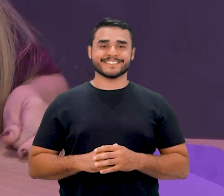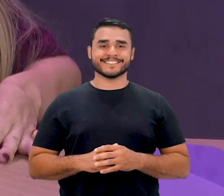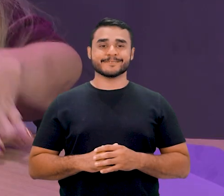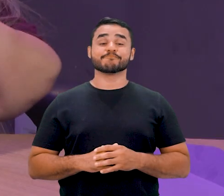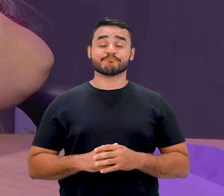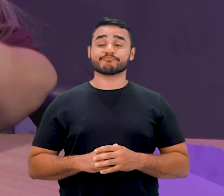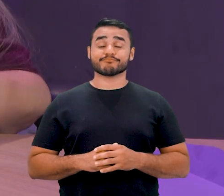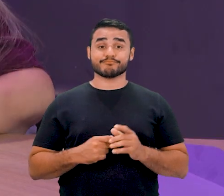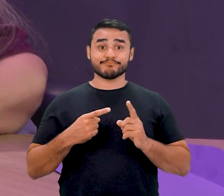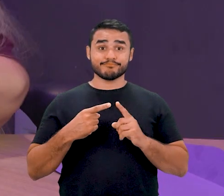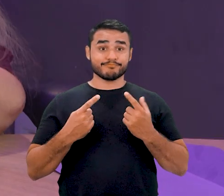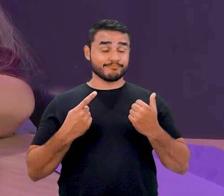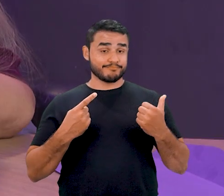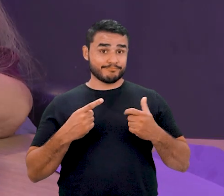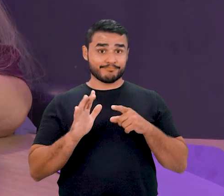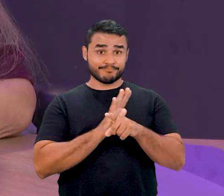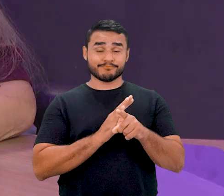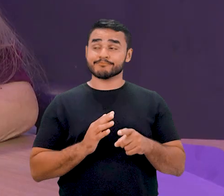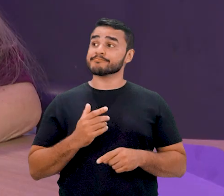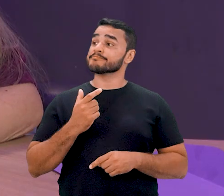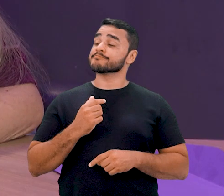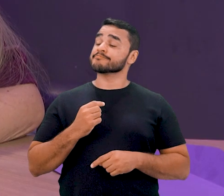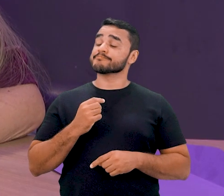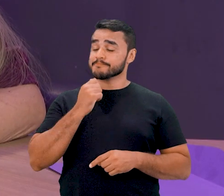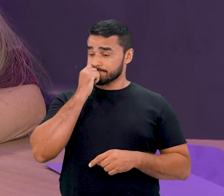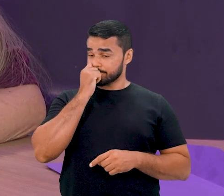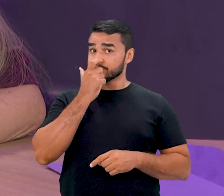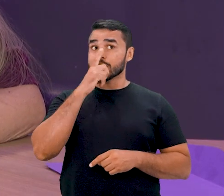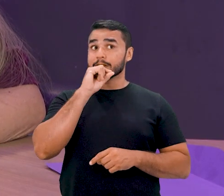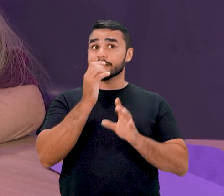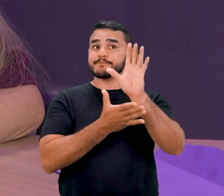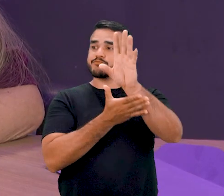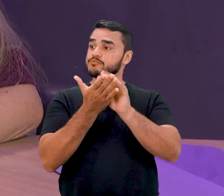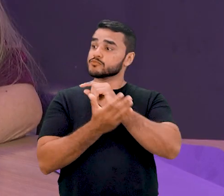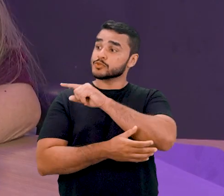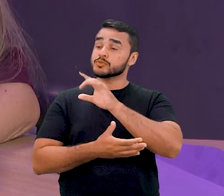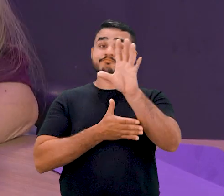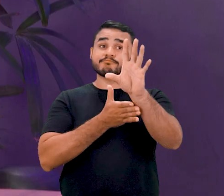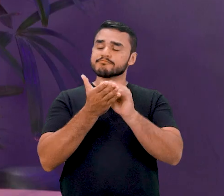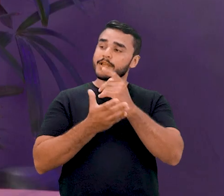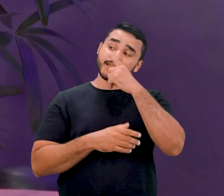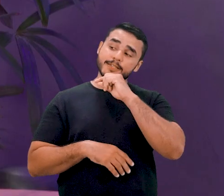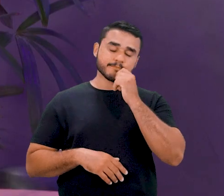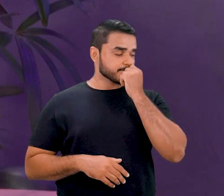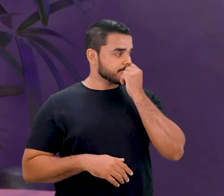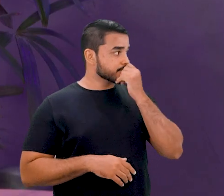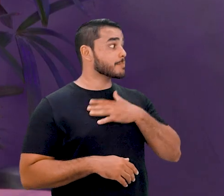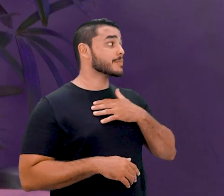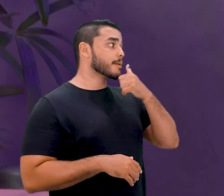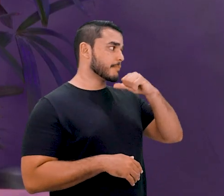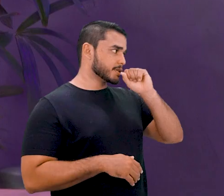A primeira pergunta do Trio Inspira é: quem te inspirou? Uau! Acho que minha